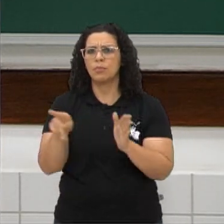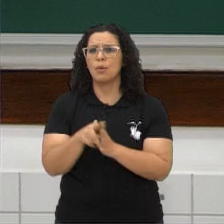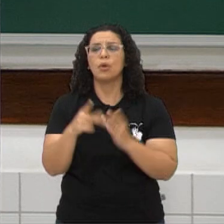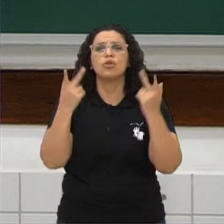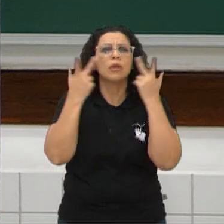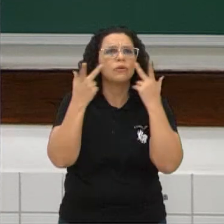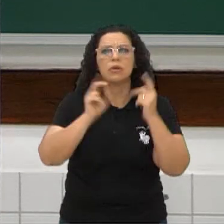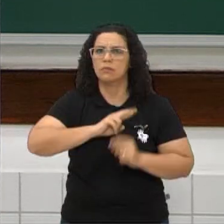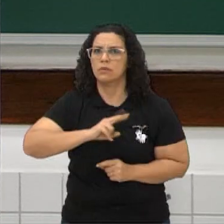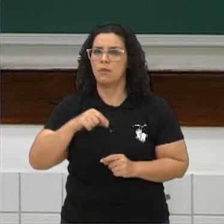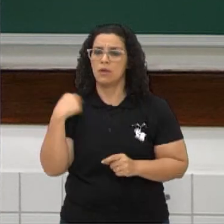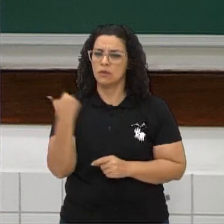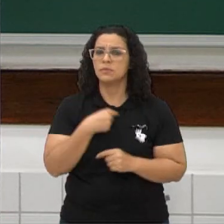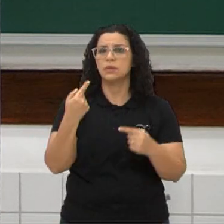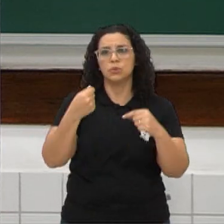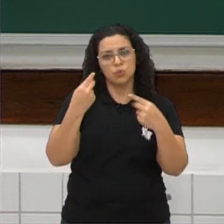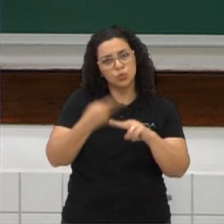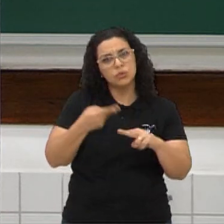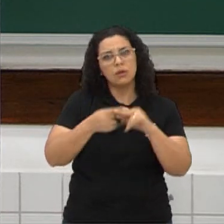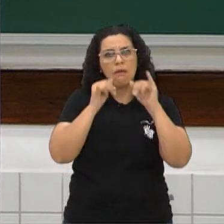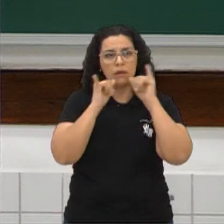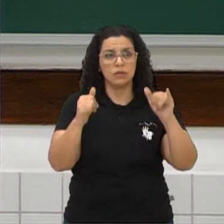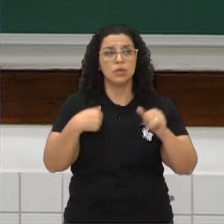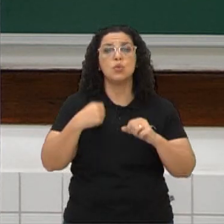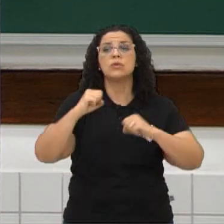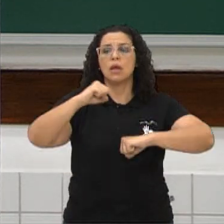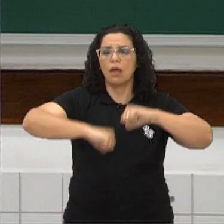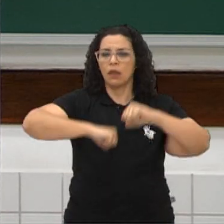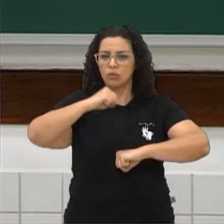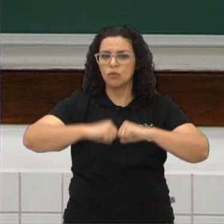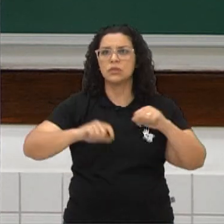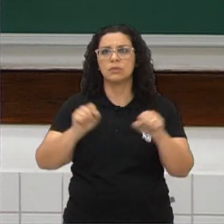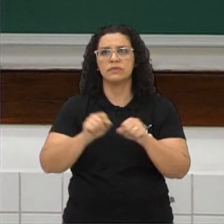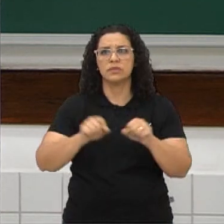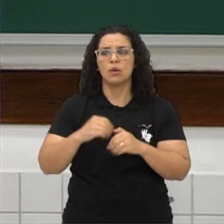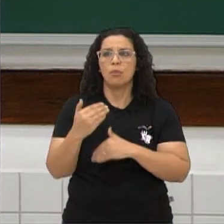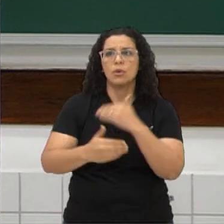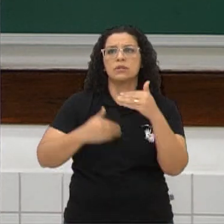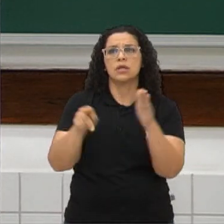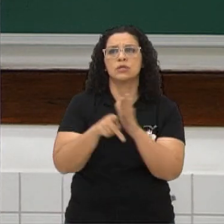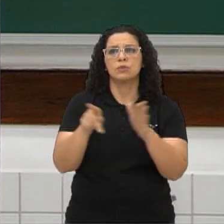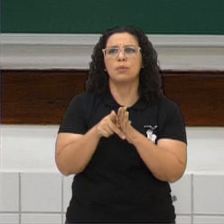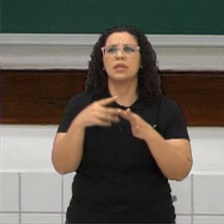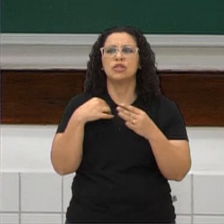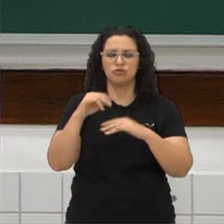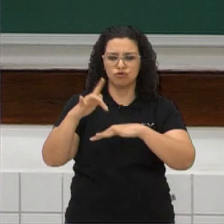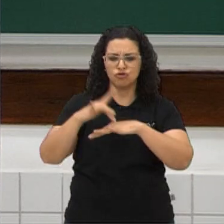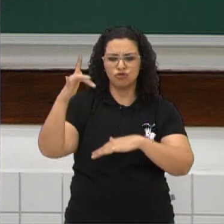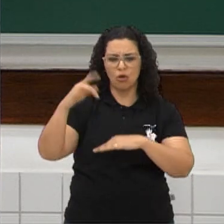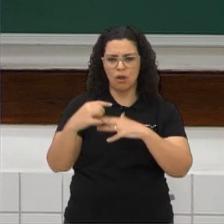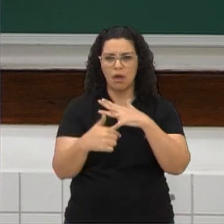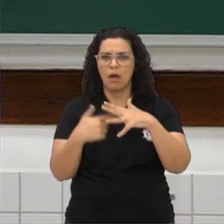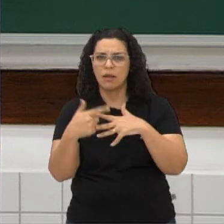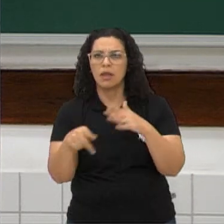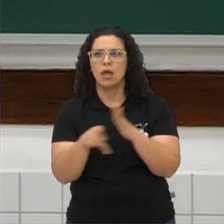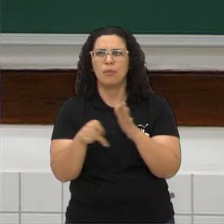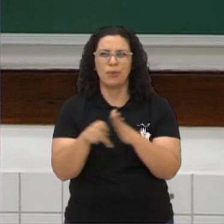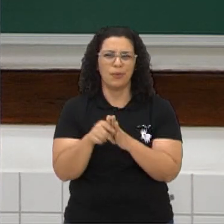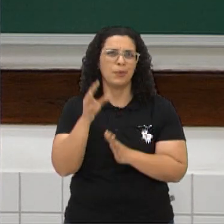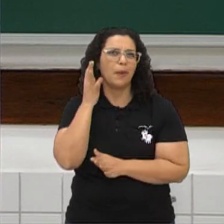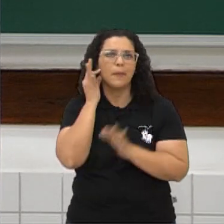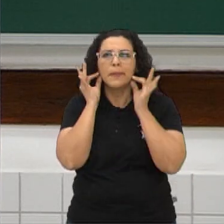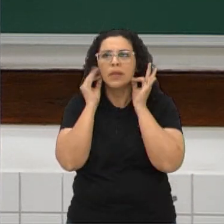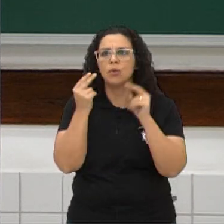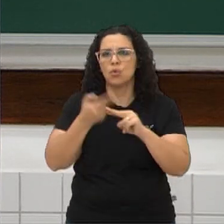situação espontânea. A eletrólise é usada na indústria para fazer o processo de banho, por exemplo, que a gente fala de bijuterias,